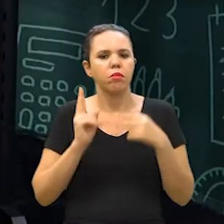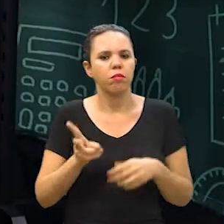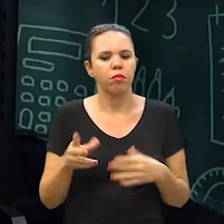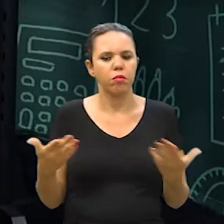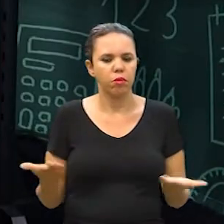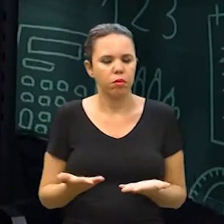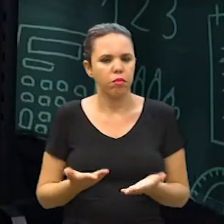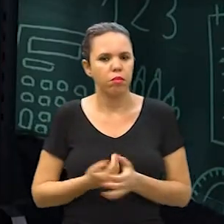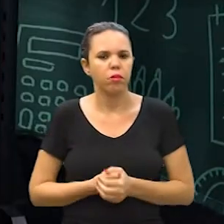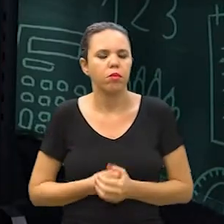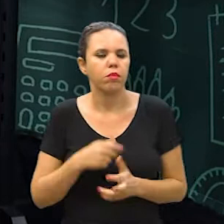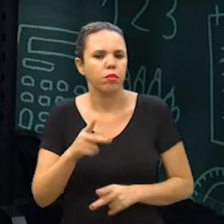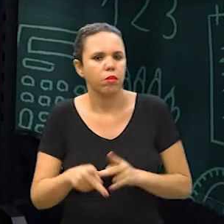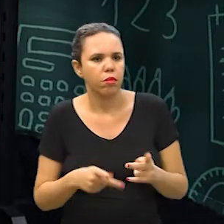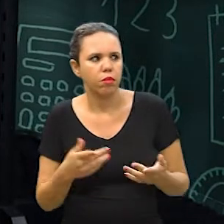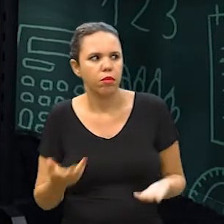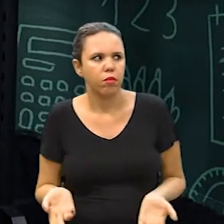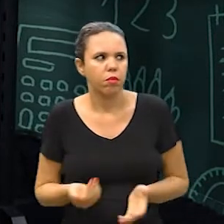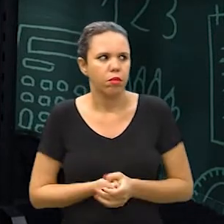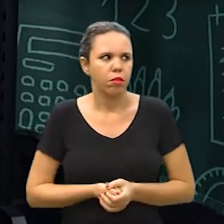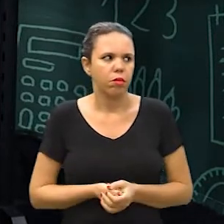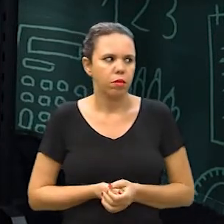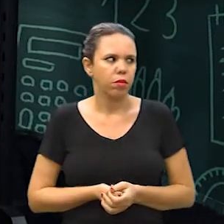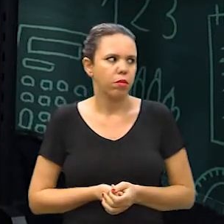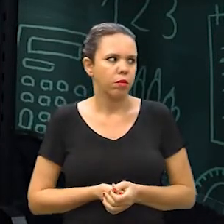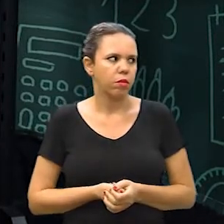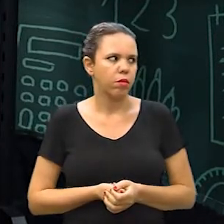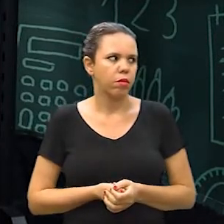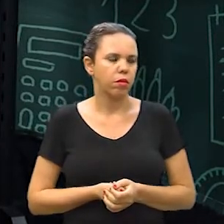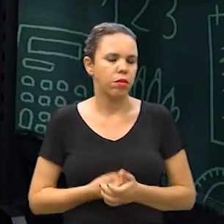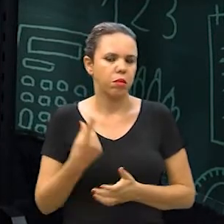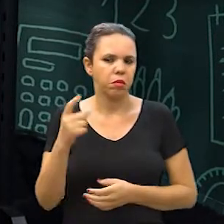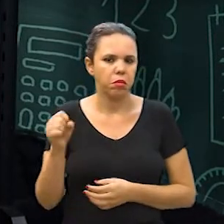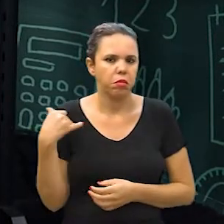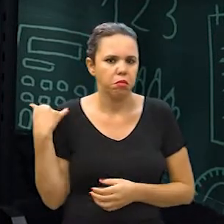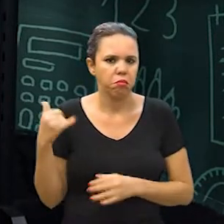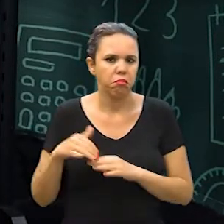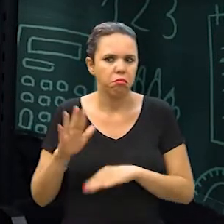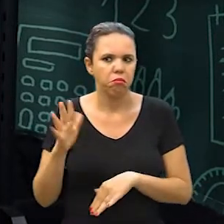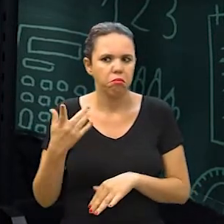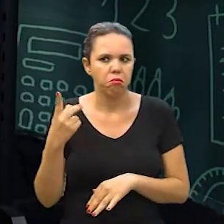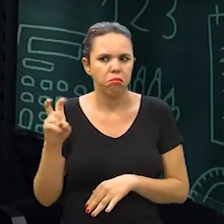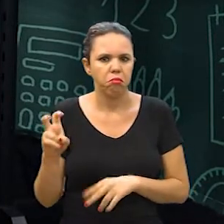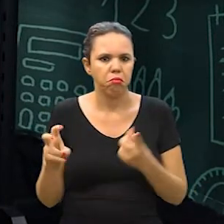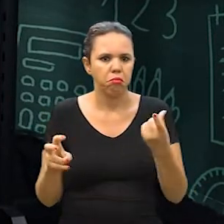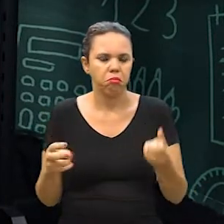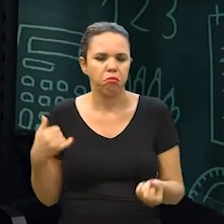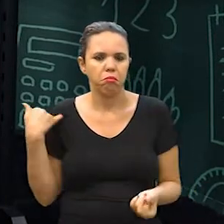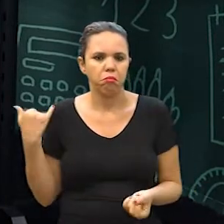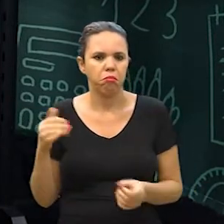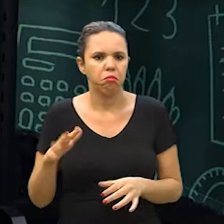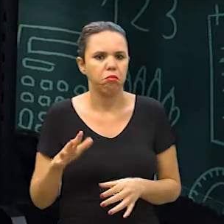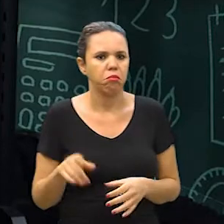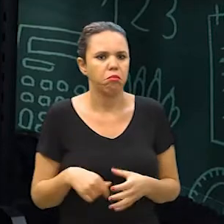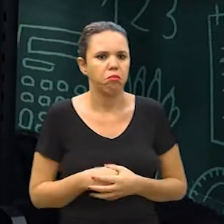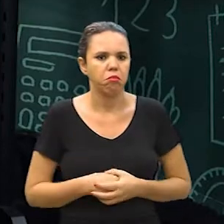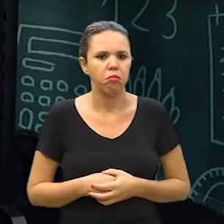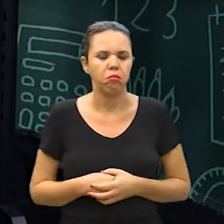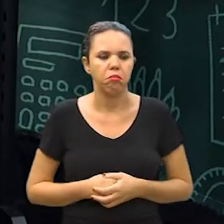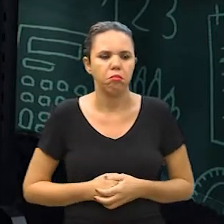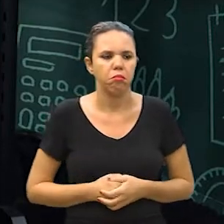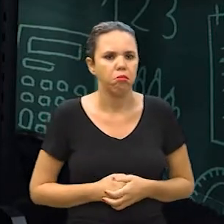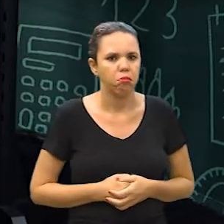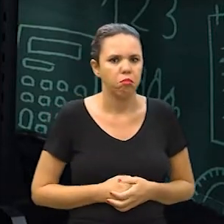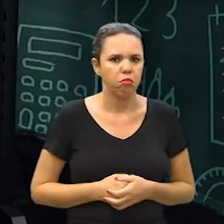continua hoje então, o pessoal, um pouquinho antes dos 18 anos, né, acho que uns 15, 16 anos, é mais ou menos isso ainda ou